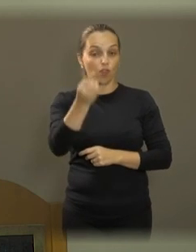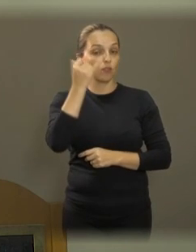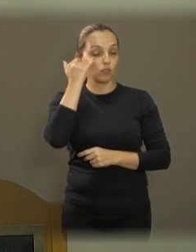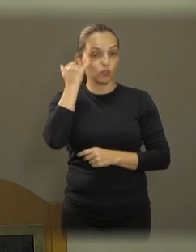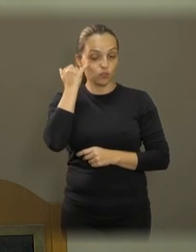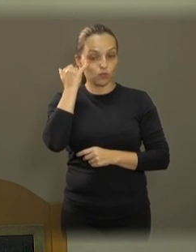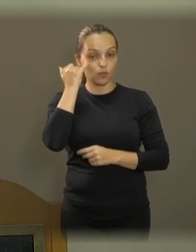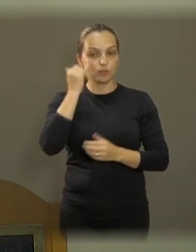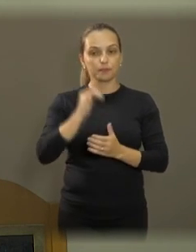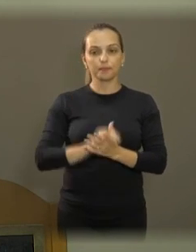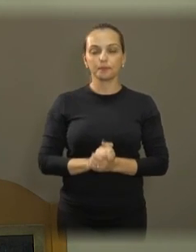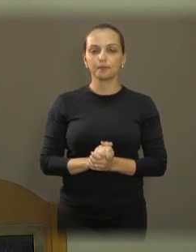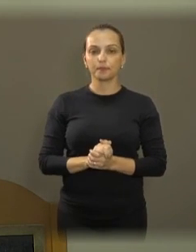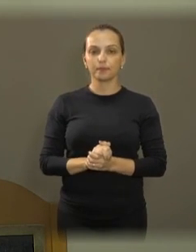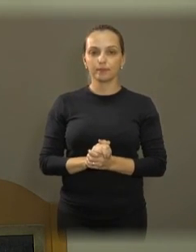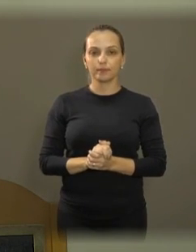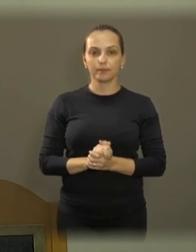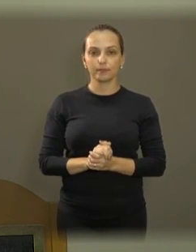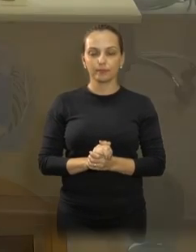vereador Jefferson Yaxuda.